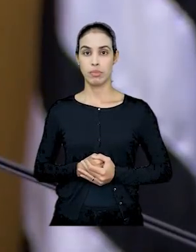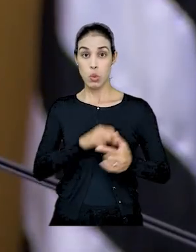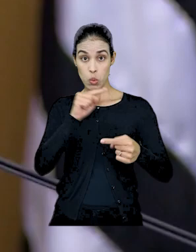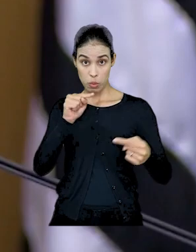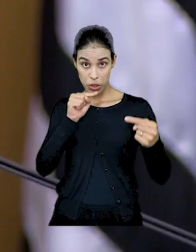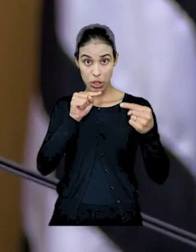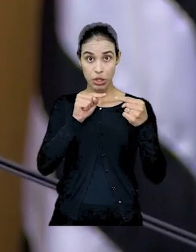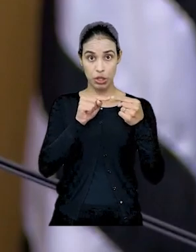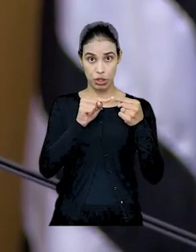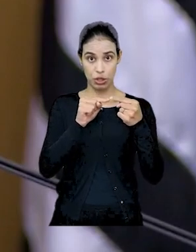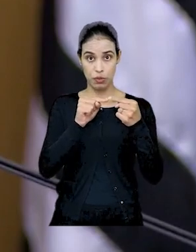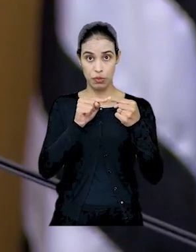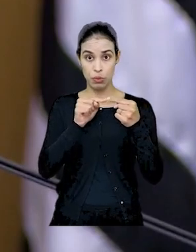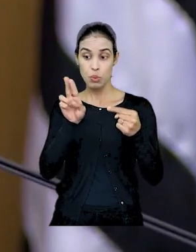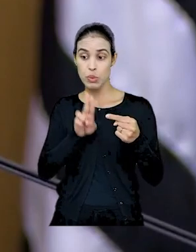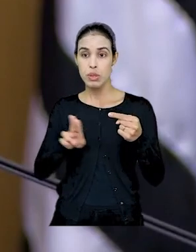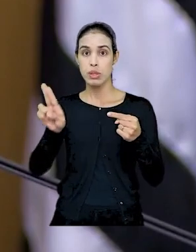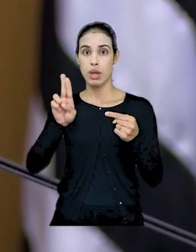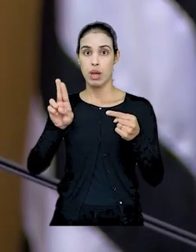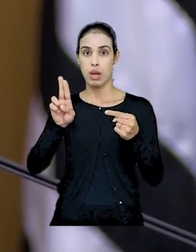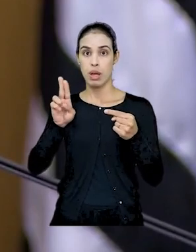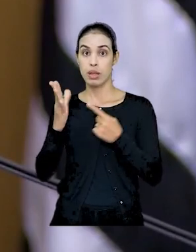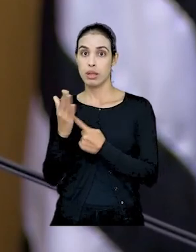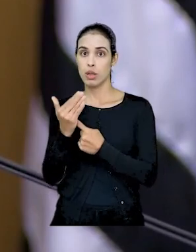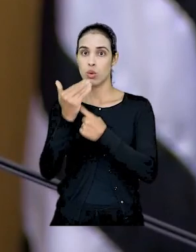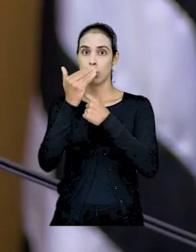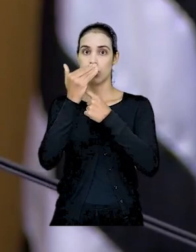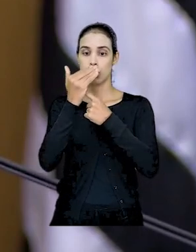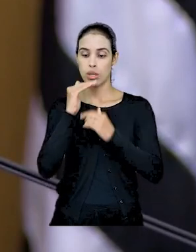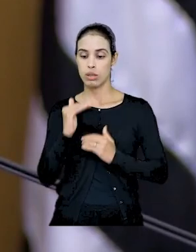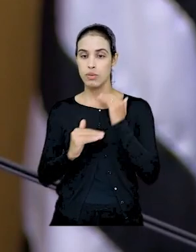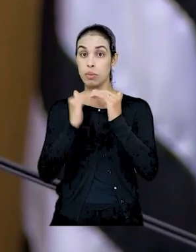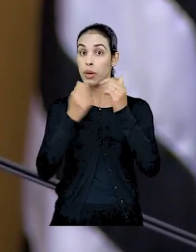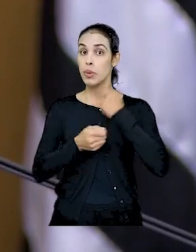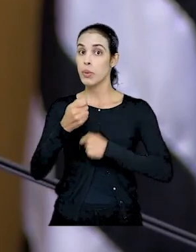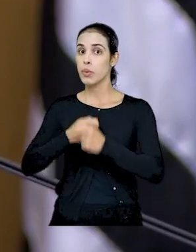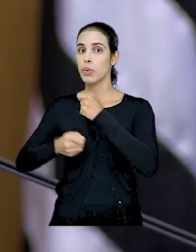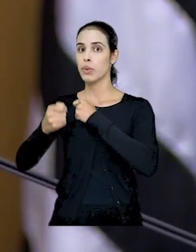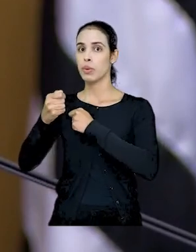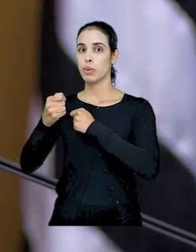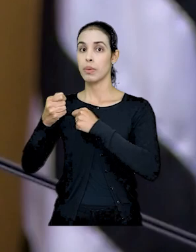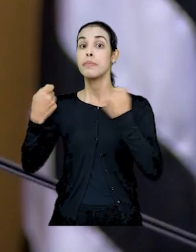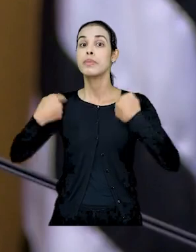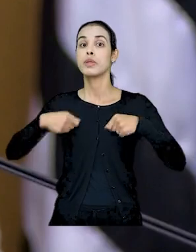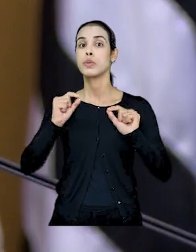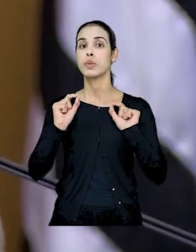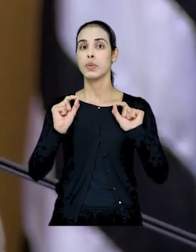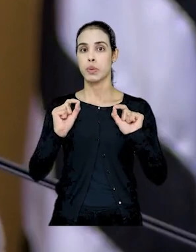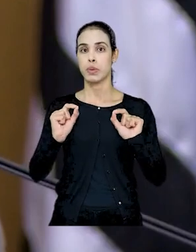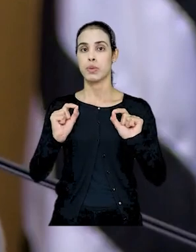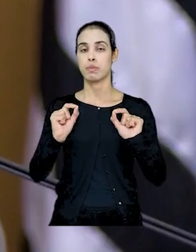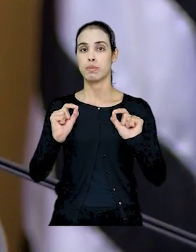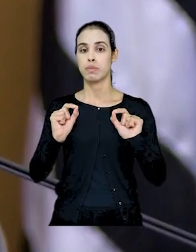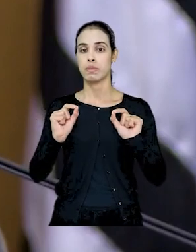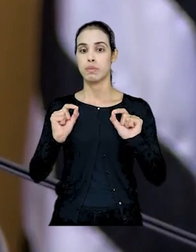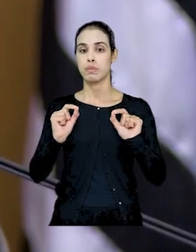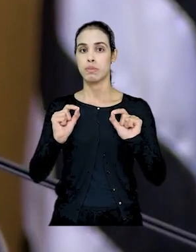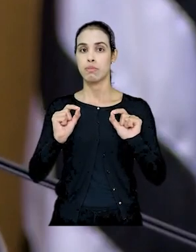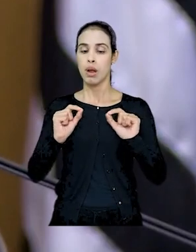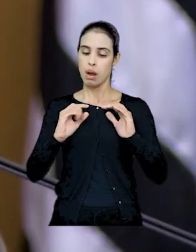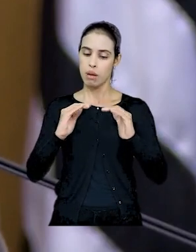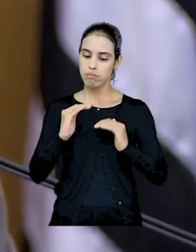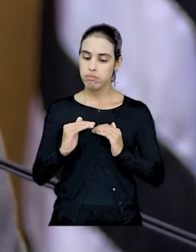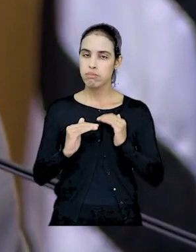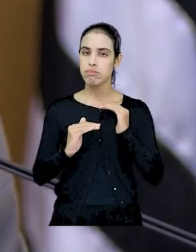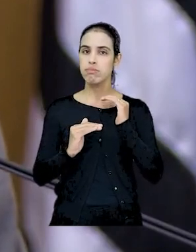aprimoramento tecnológico o desenvolvimento econômico deve necessariamente vir passo